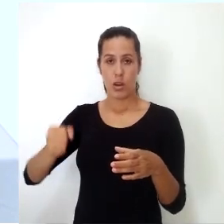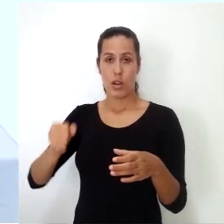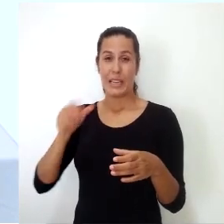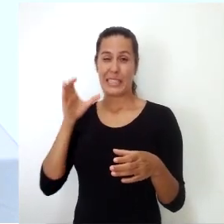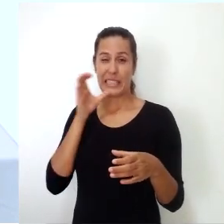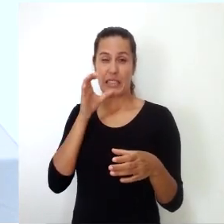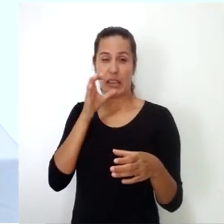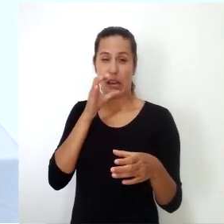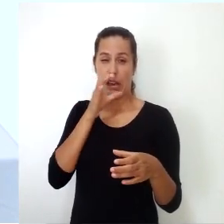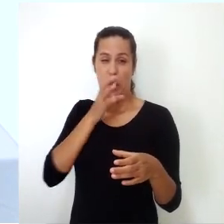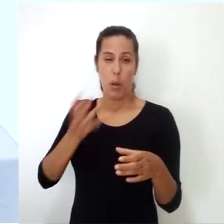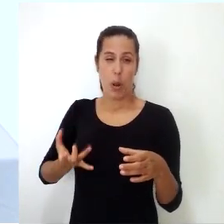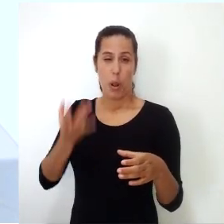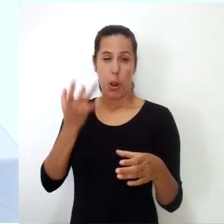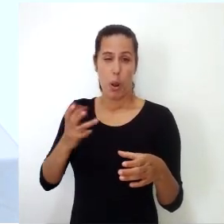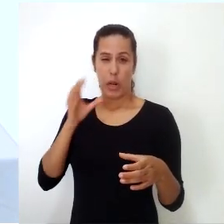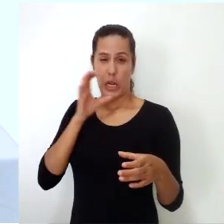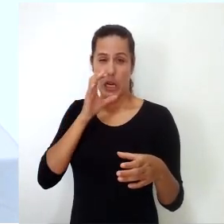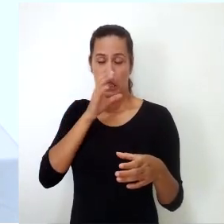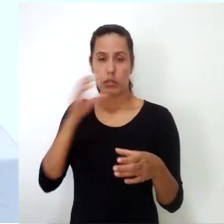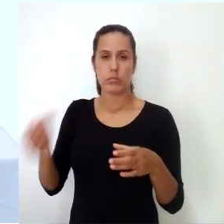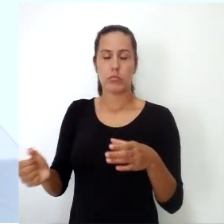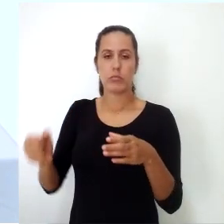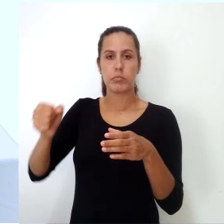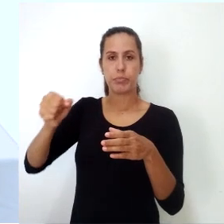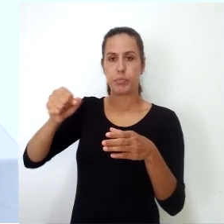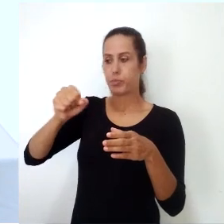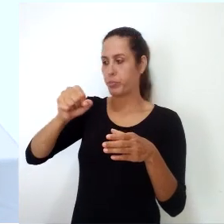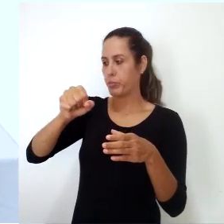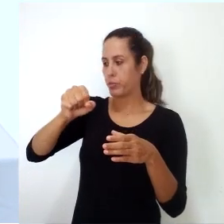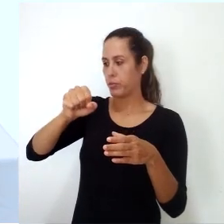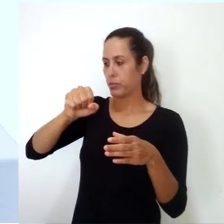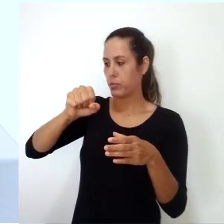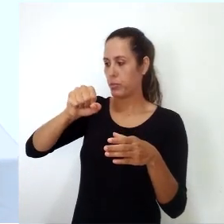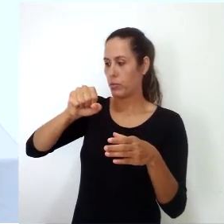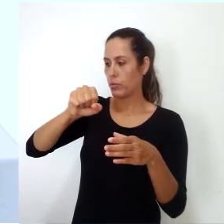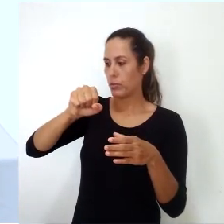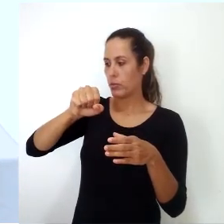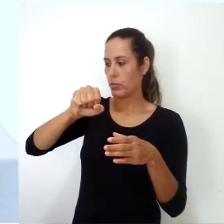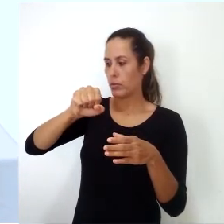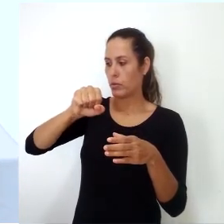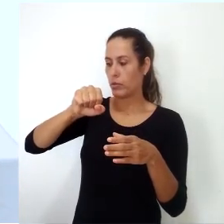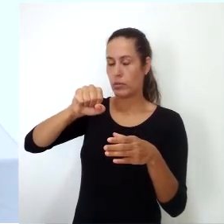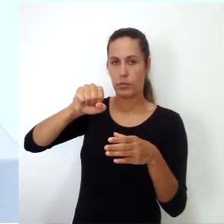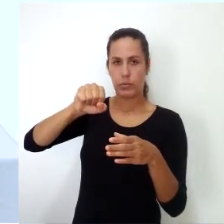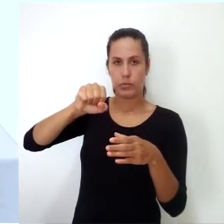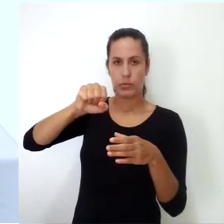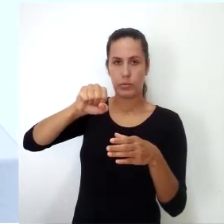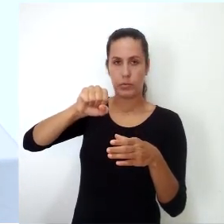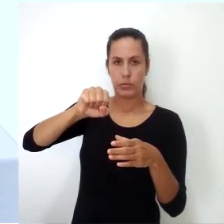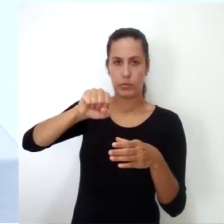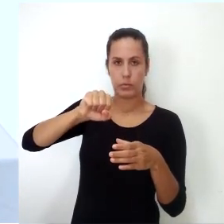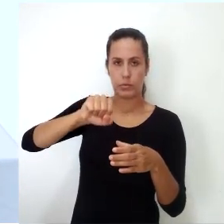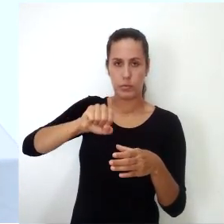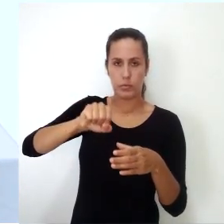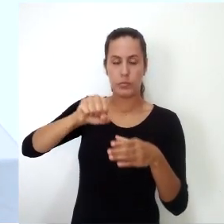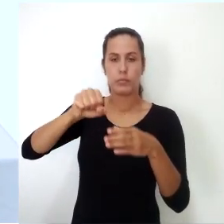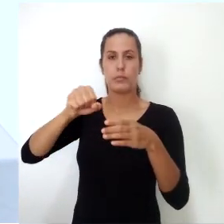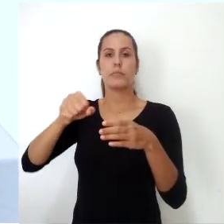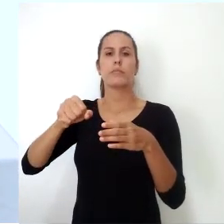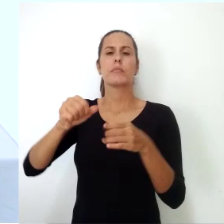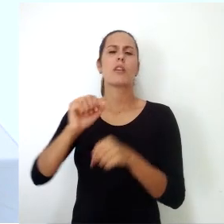Pega a água, uma água que esteja quente, né? Você coloca justamente a água quente,